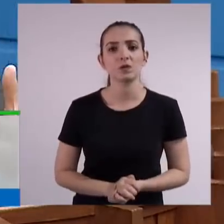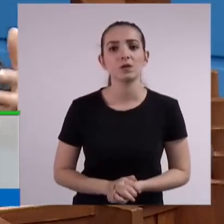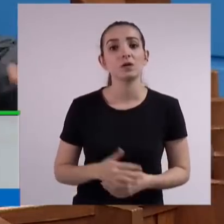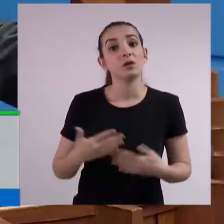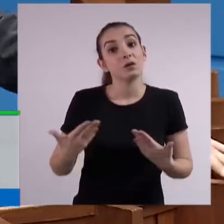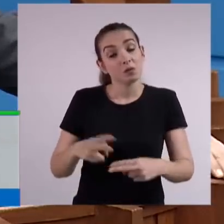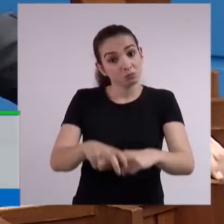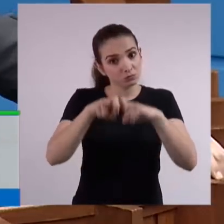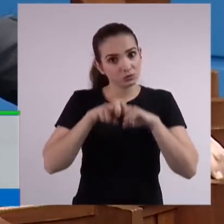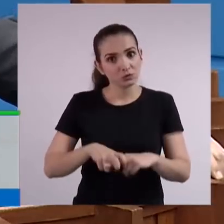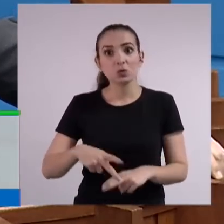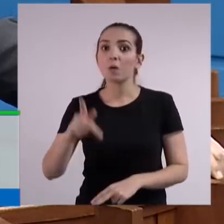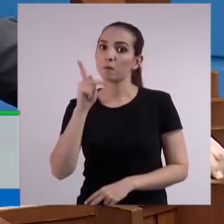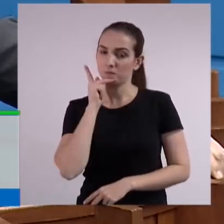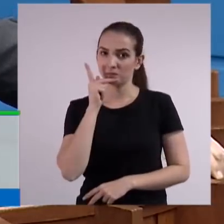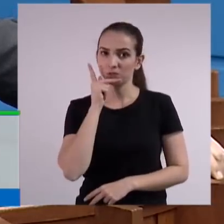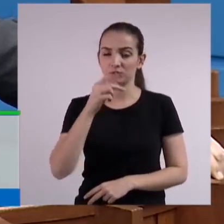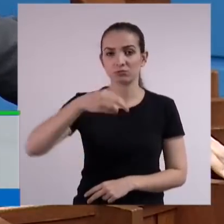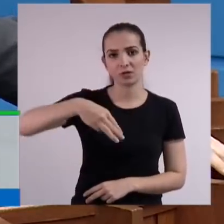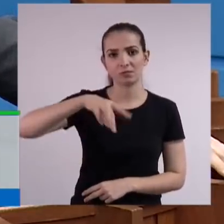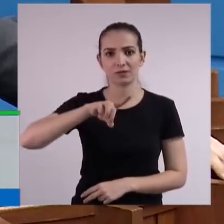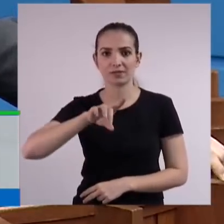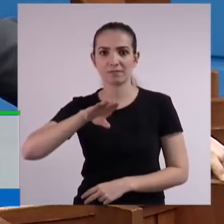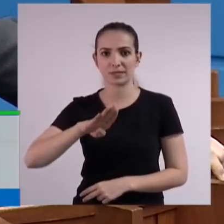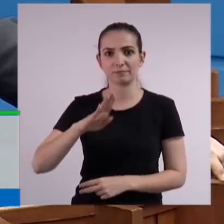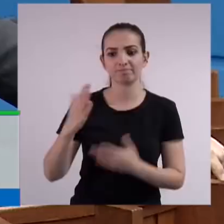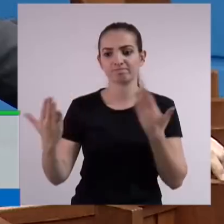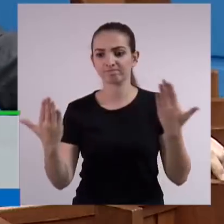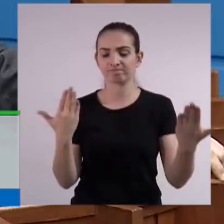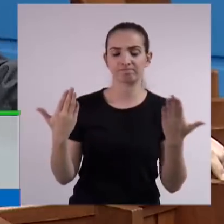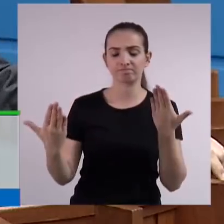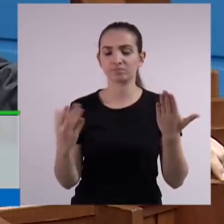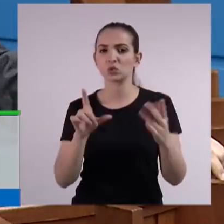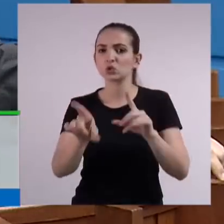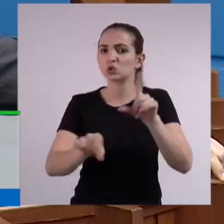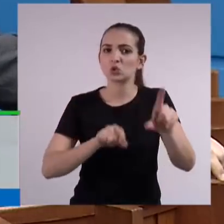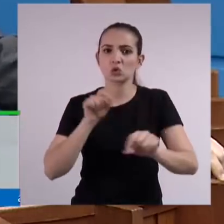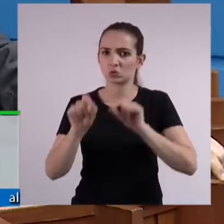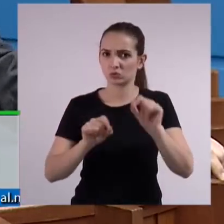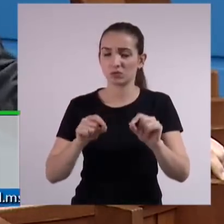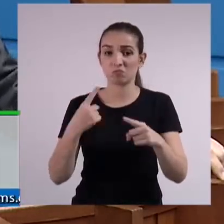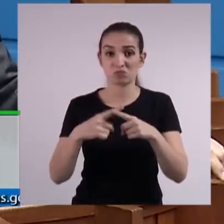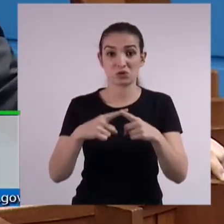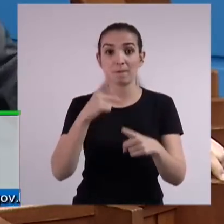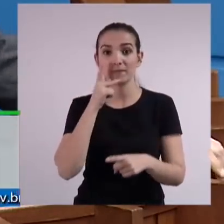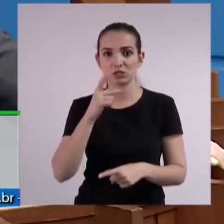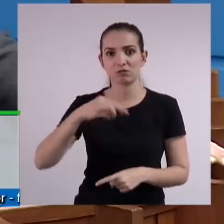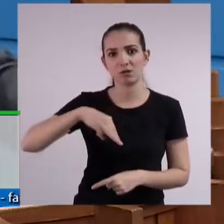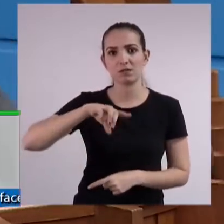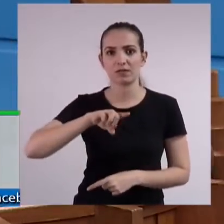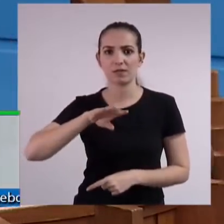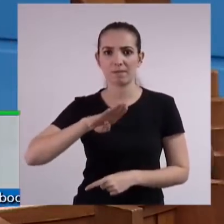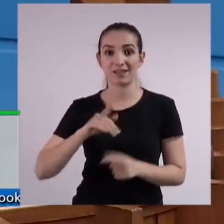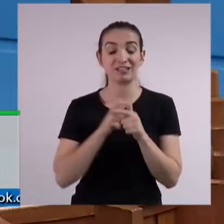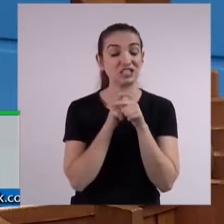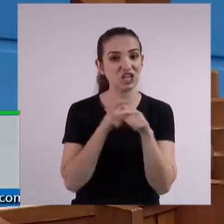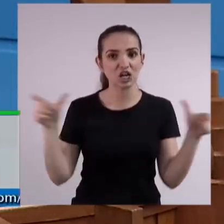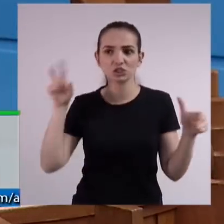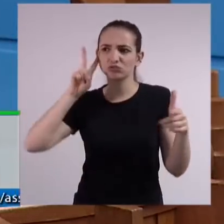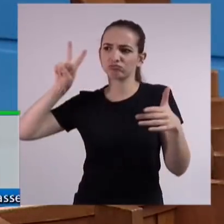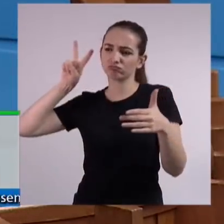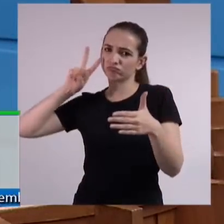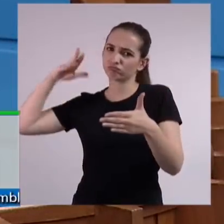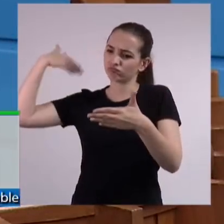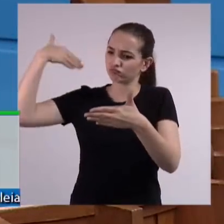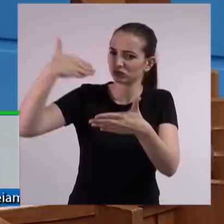uma alternativa, primeiro por entender que um partido desse tamanho, com a história que tem em Mato